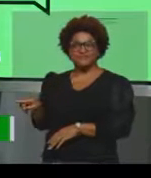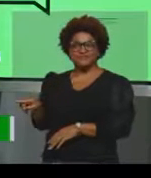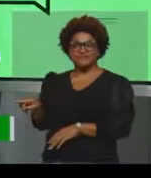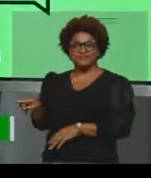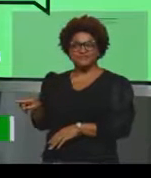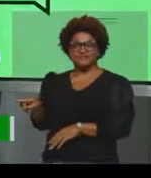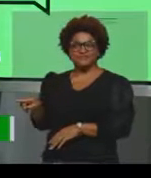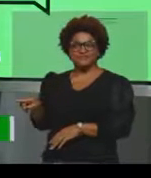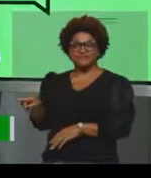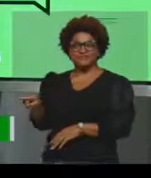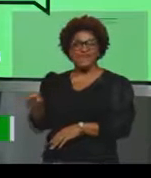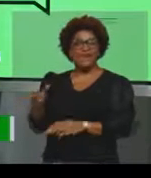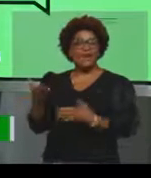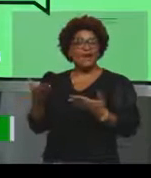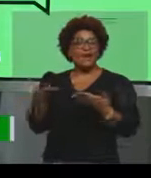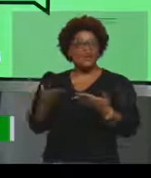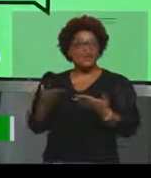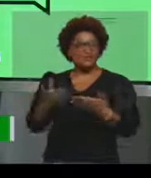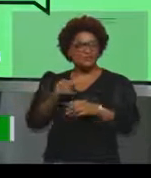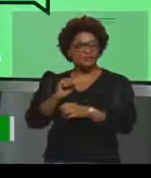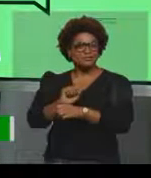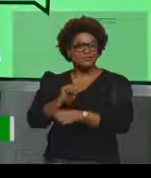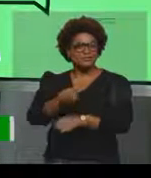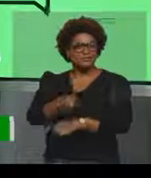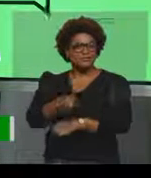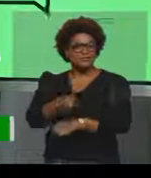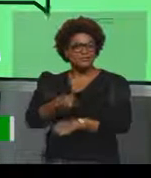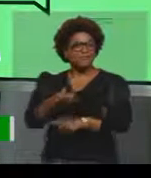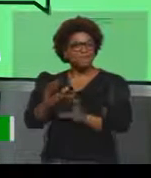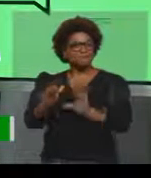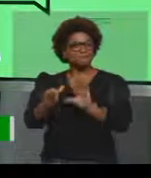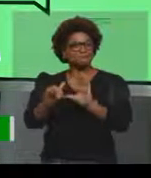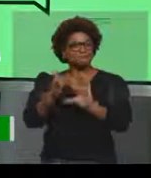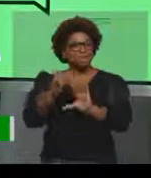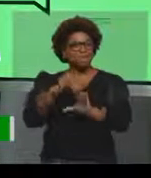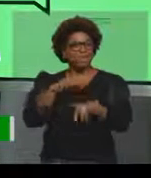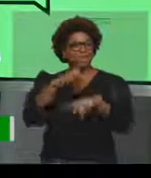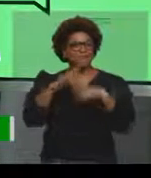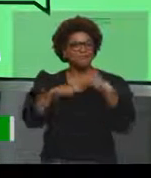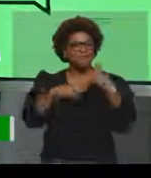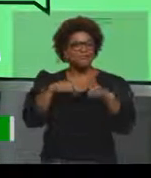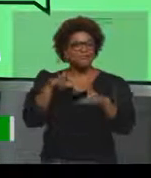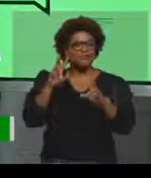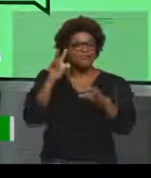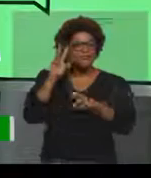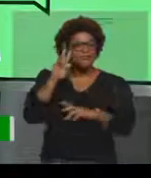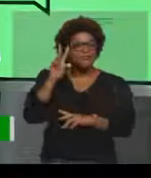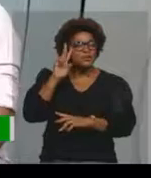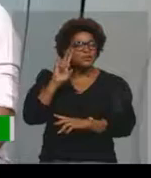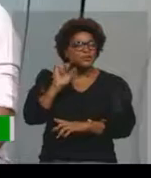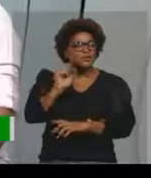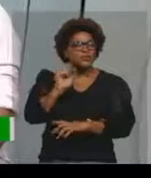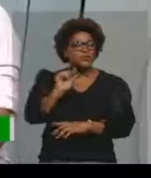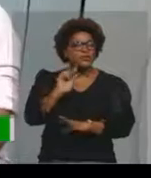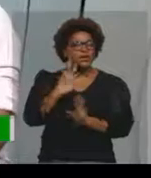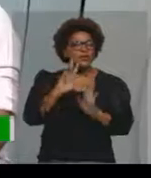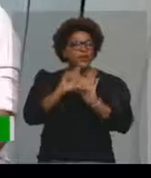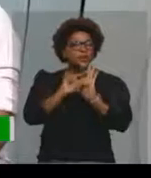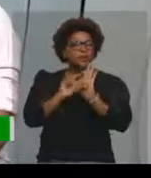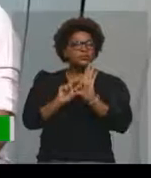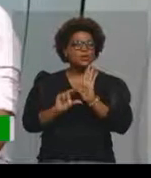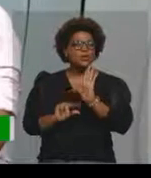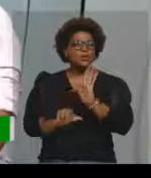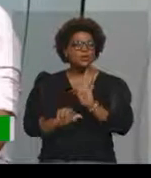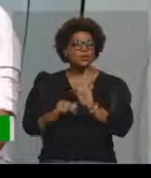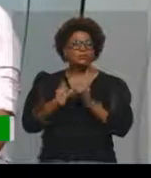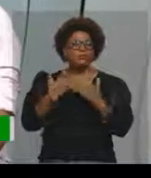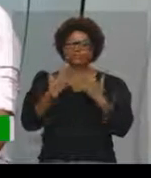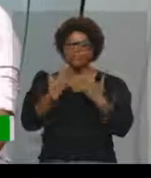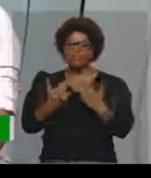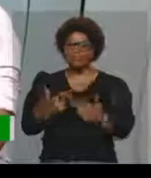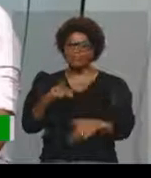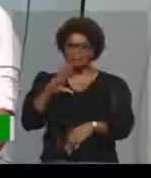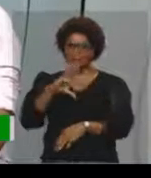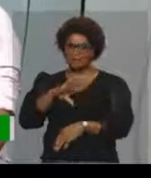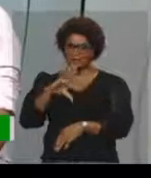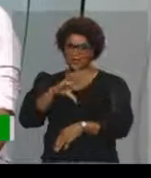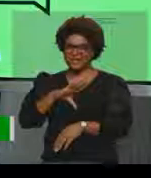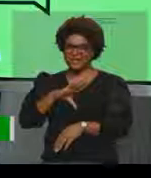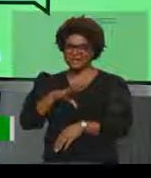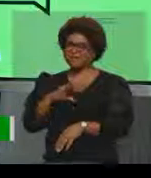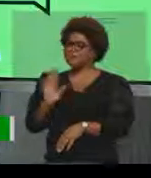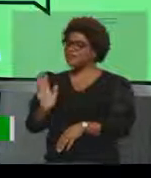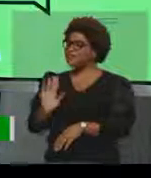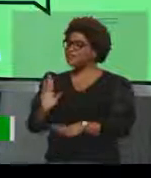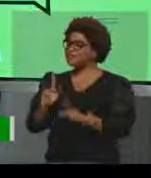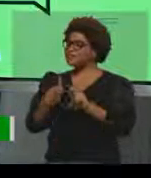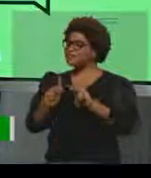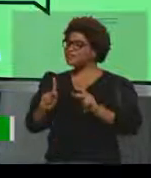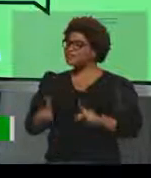os conteúdos das aulas de língua portuguesa? Professor Magno, tudo bem? Ei, Dani, tudo bom? Bom dia. Bom dia. Conta pra gente aí,